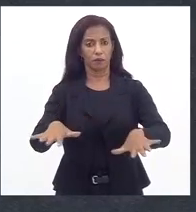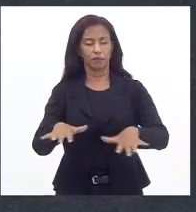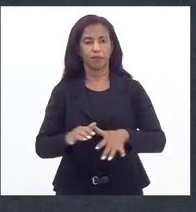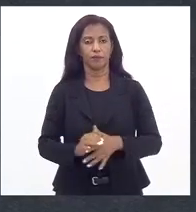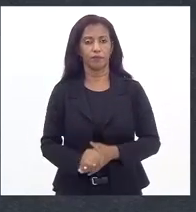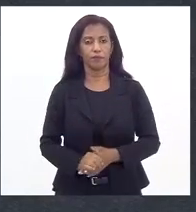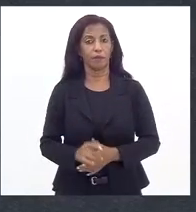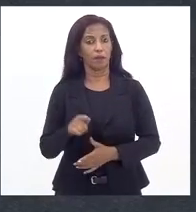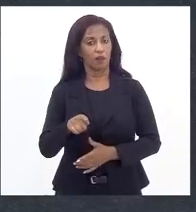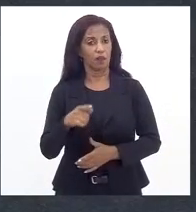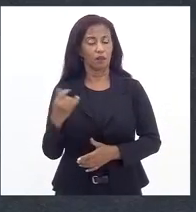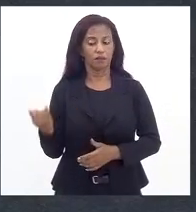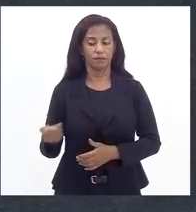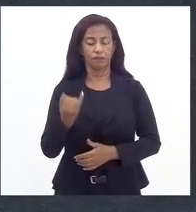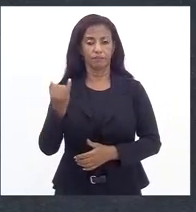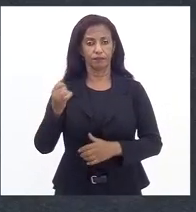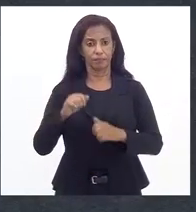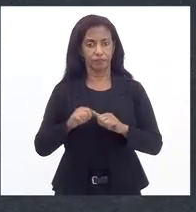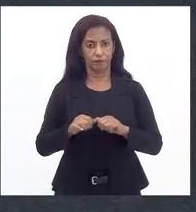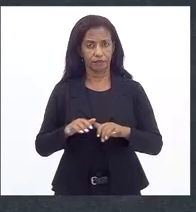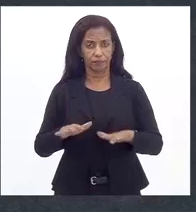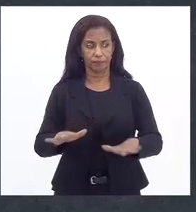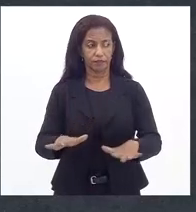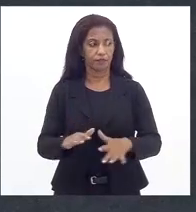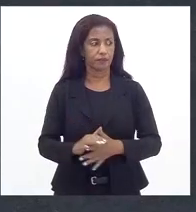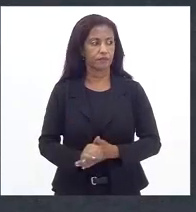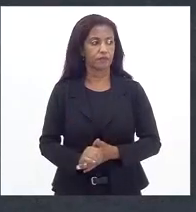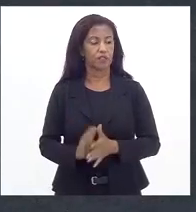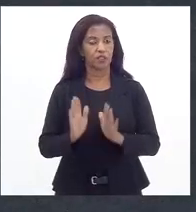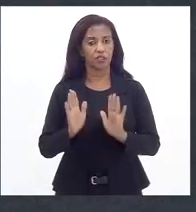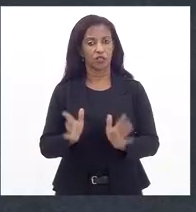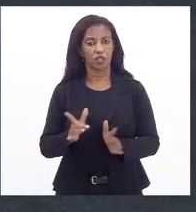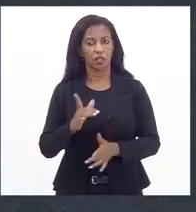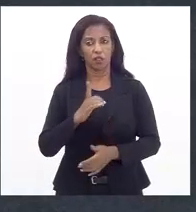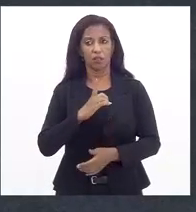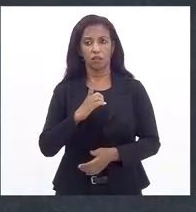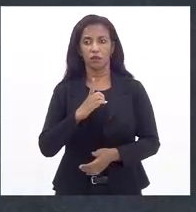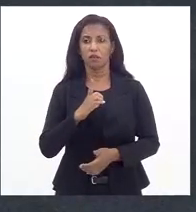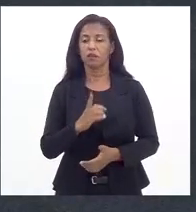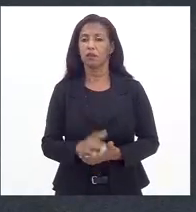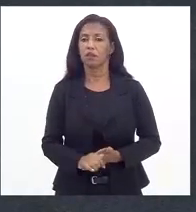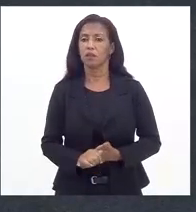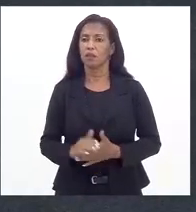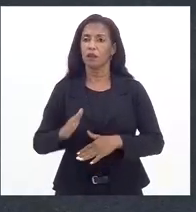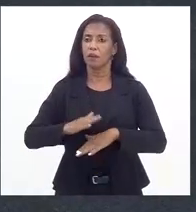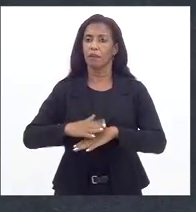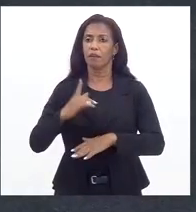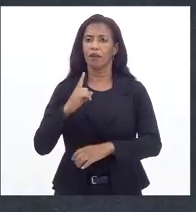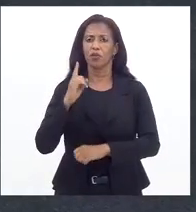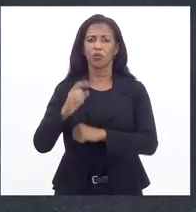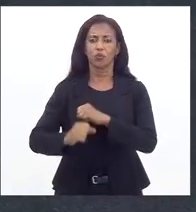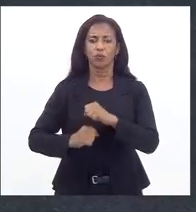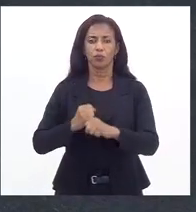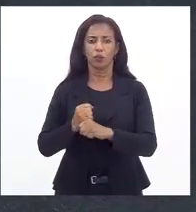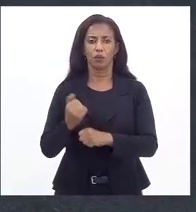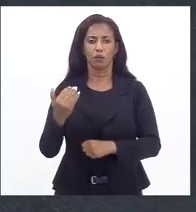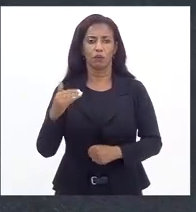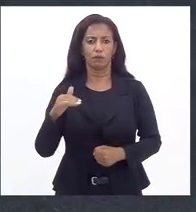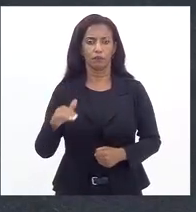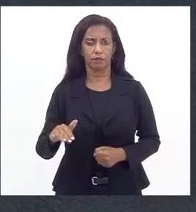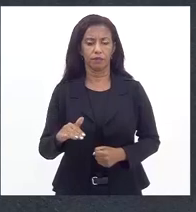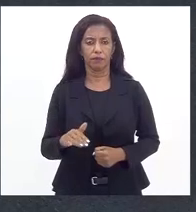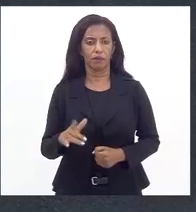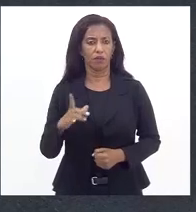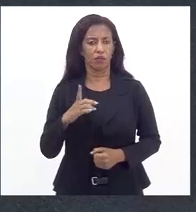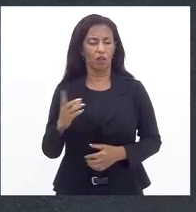e excepcionalidade da pandemia que já tá por mais de um ano e meio